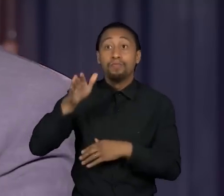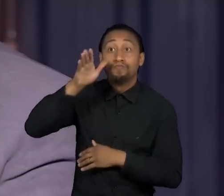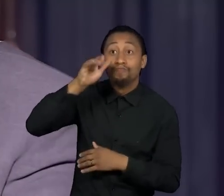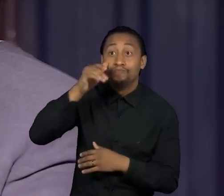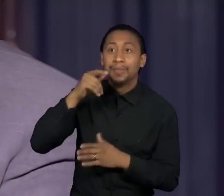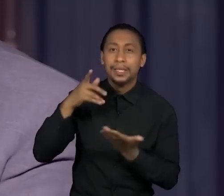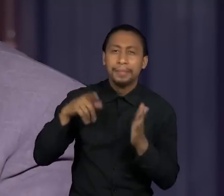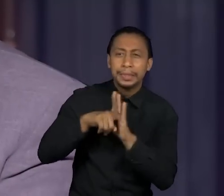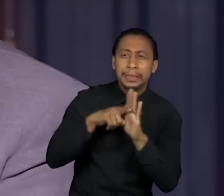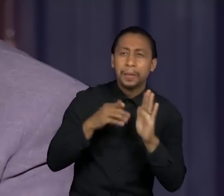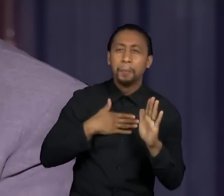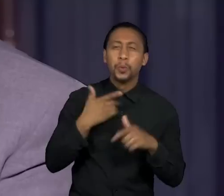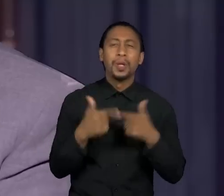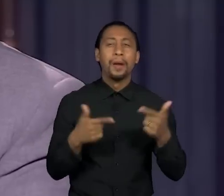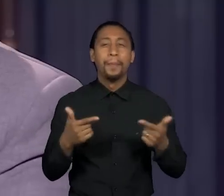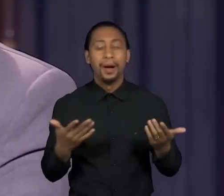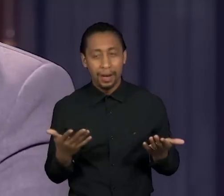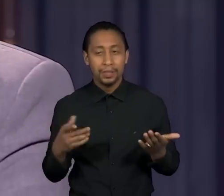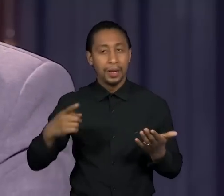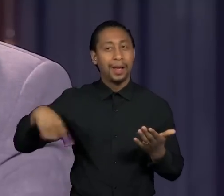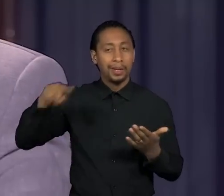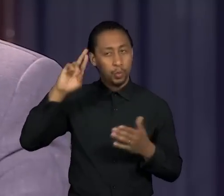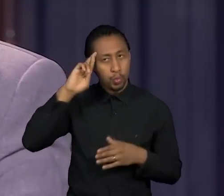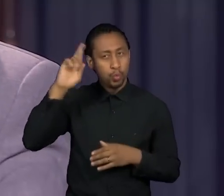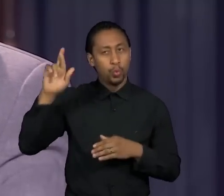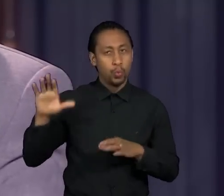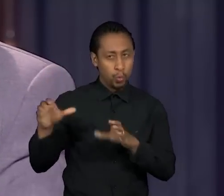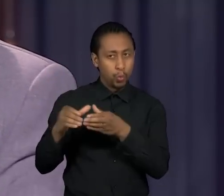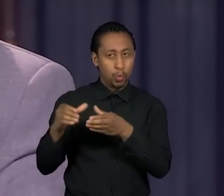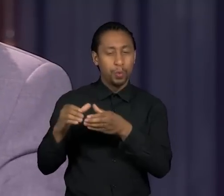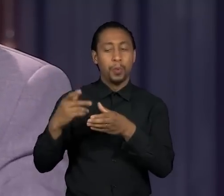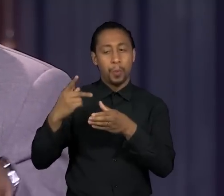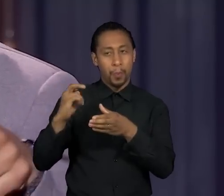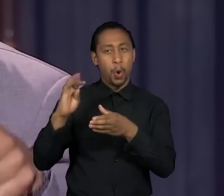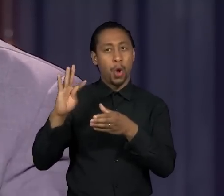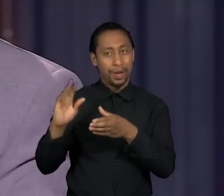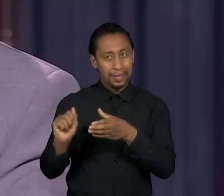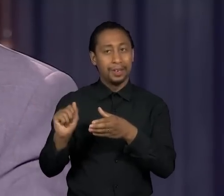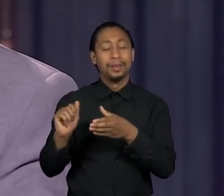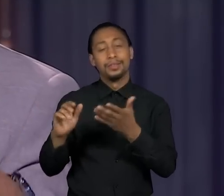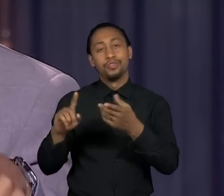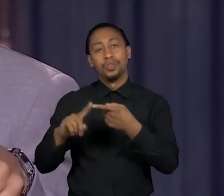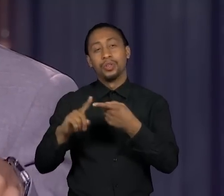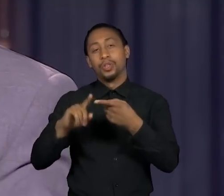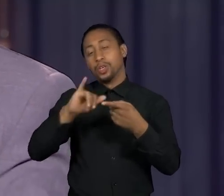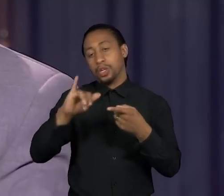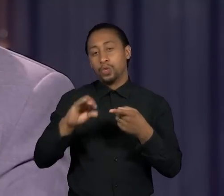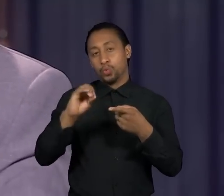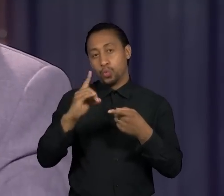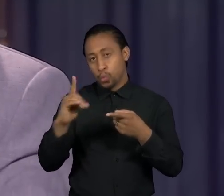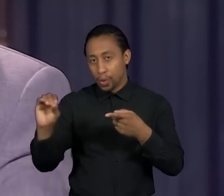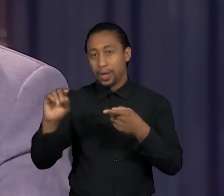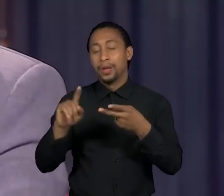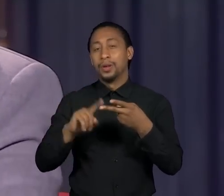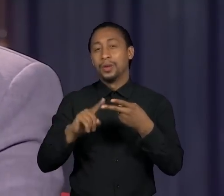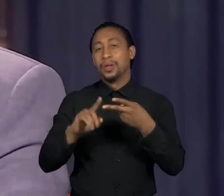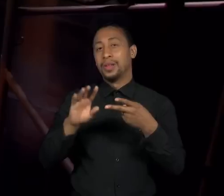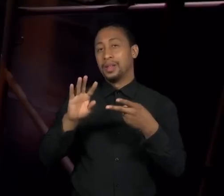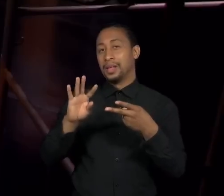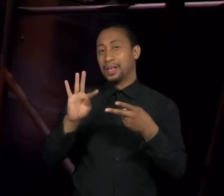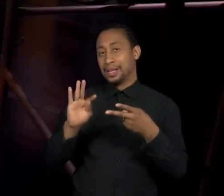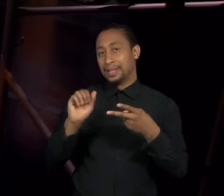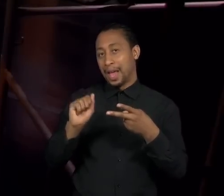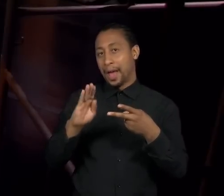com o radar ligado com o meu trampo. Alguns dos donos já estavam com o radar ligado, Sim. tipo o João Vicente e Tabet. Sim. Já estavam